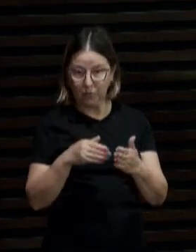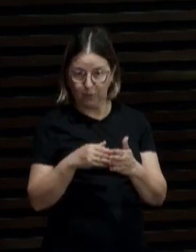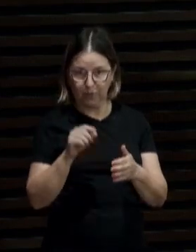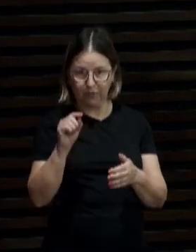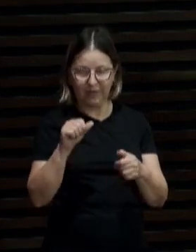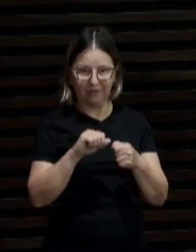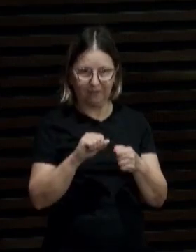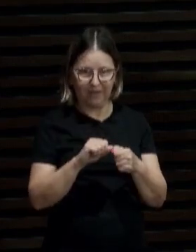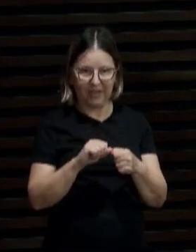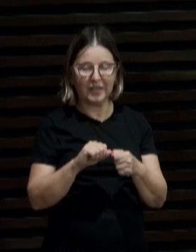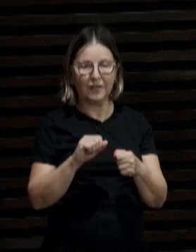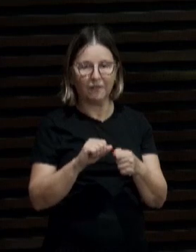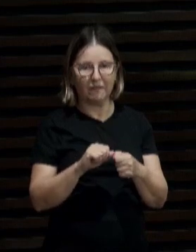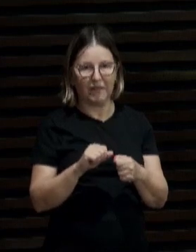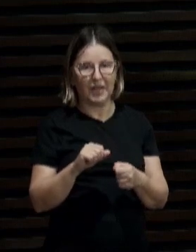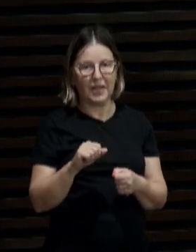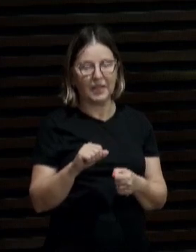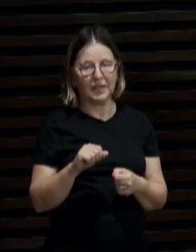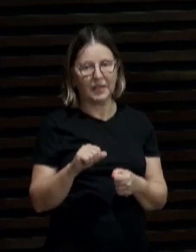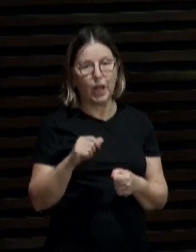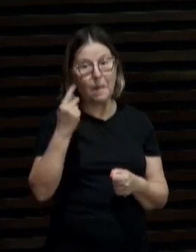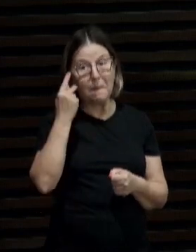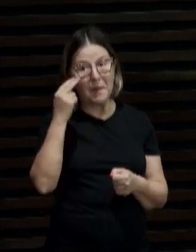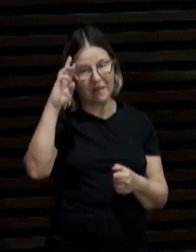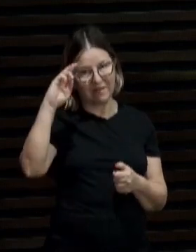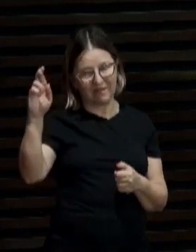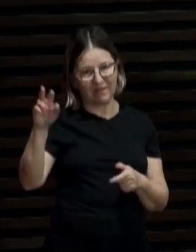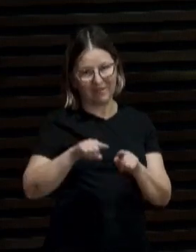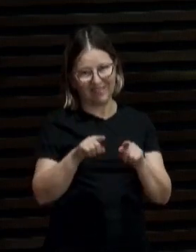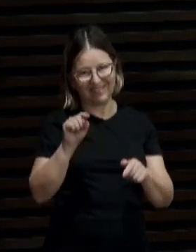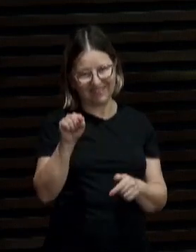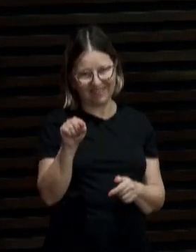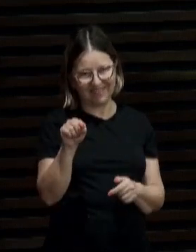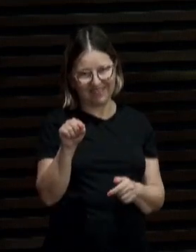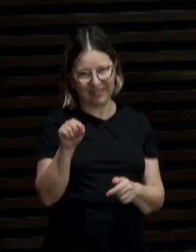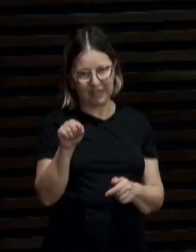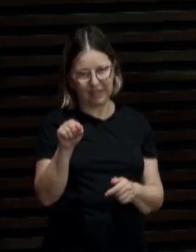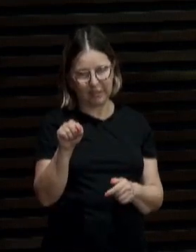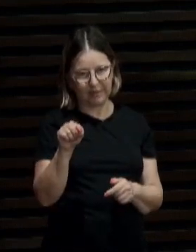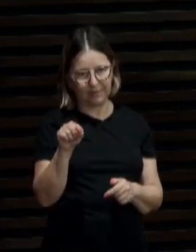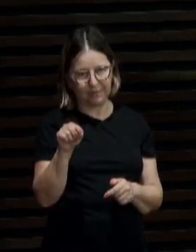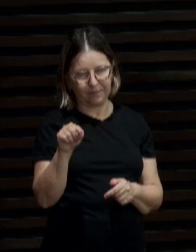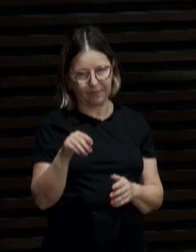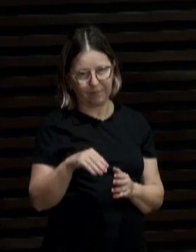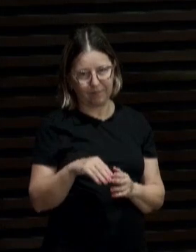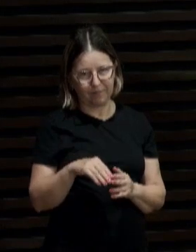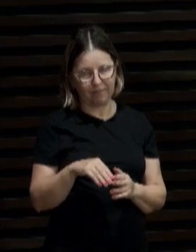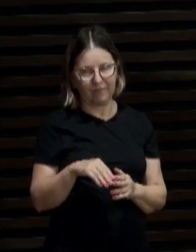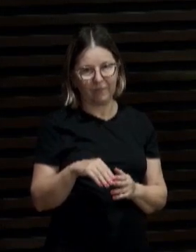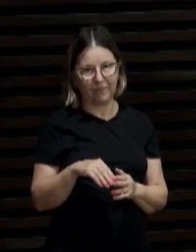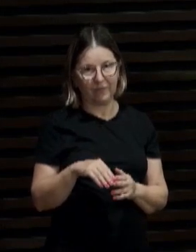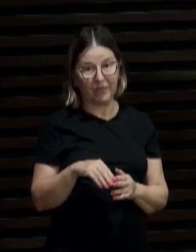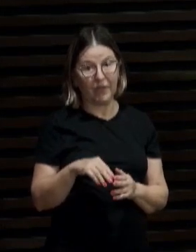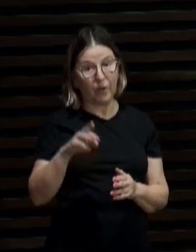diligência, com toda a seriedade, porque tudo é feito para o Senhor, mas você são instrumentos que o Senhor te deu para você viver